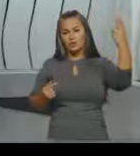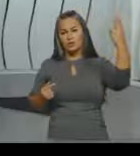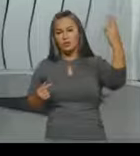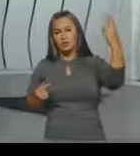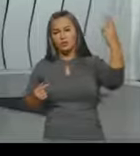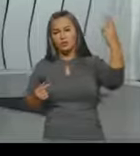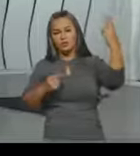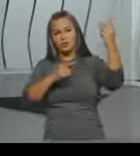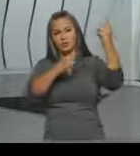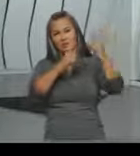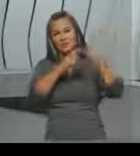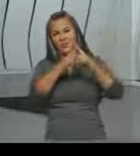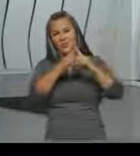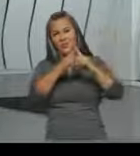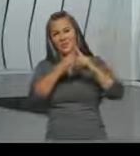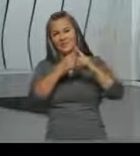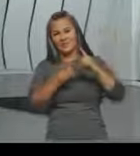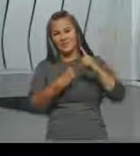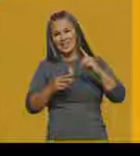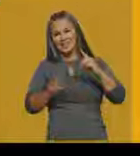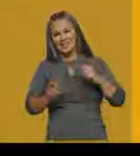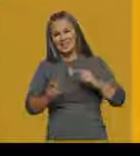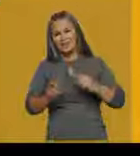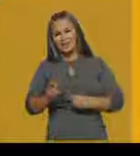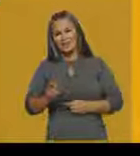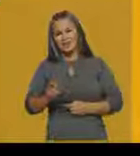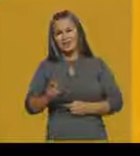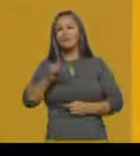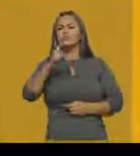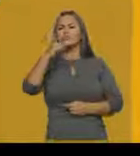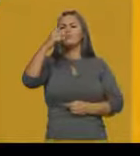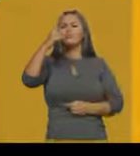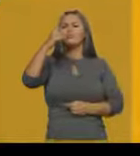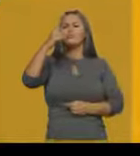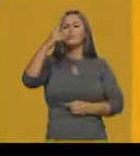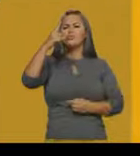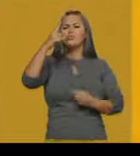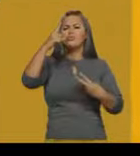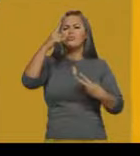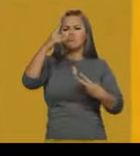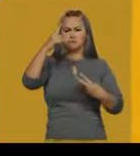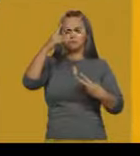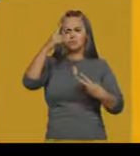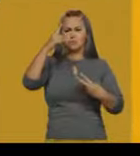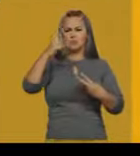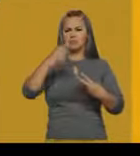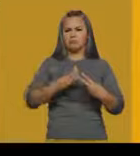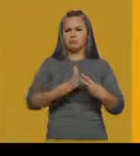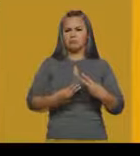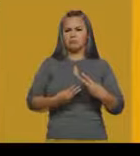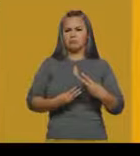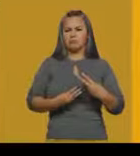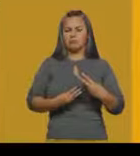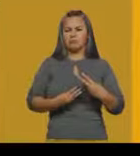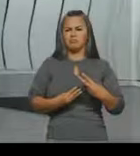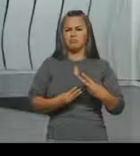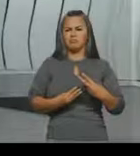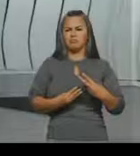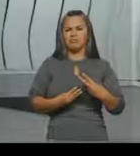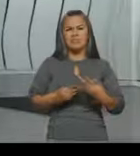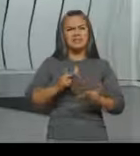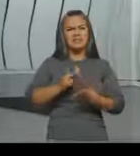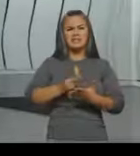5. Ah, e esse aqui? 1 mais 2, 3. E vai ser sempre